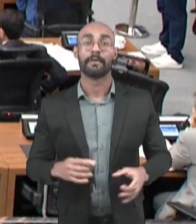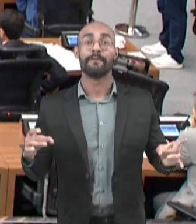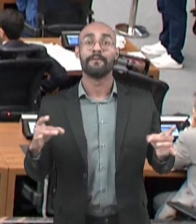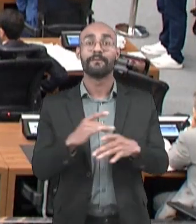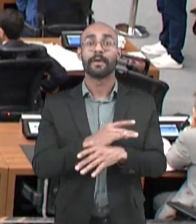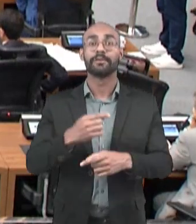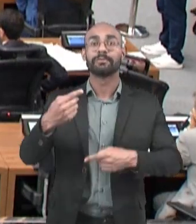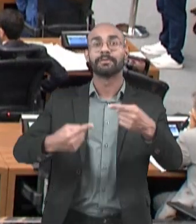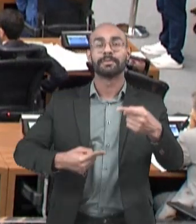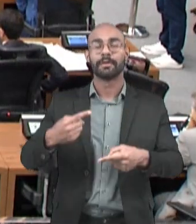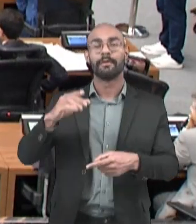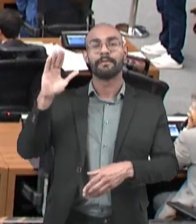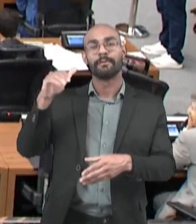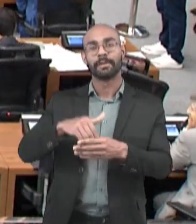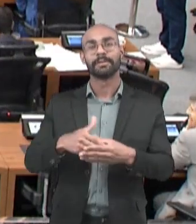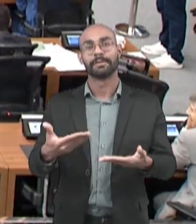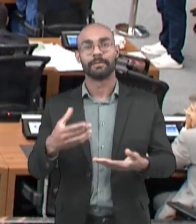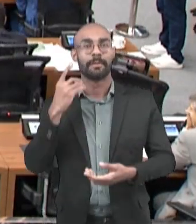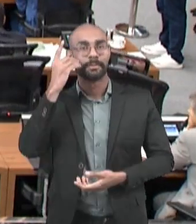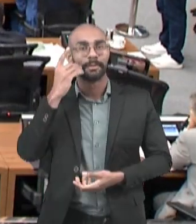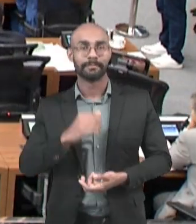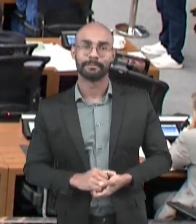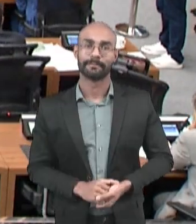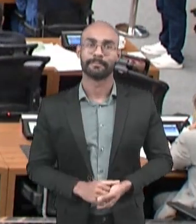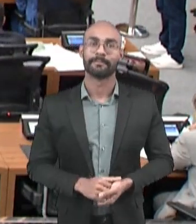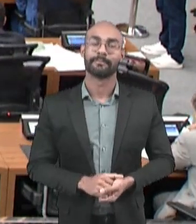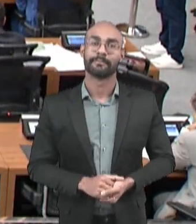Encerrada a discussão, em votação, senhores deputados.